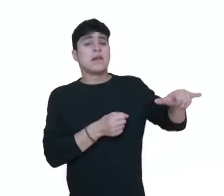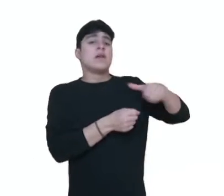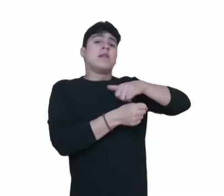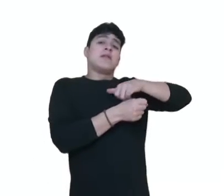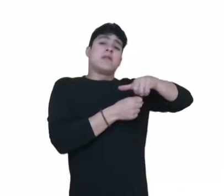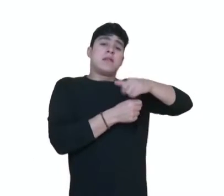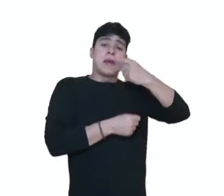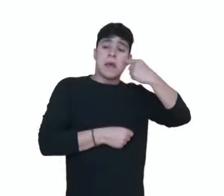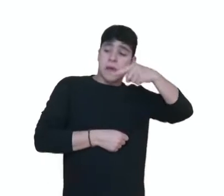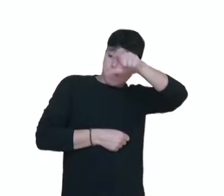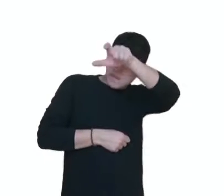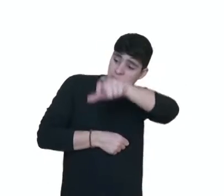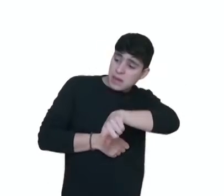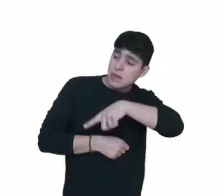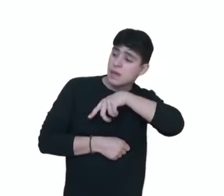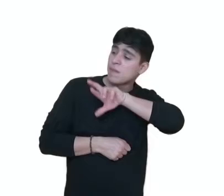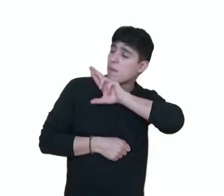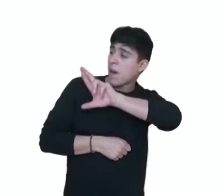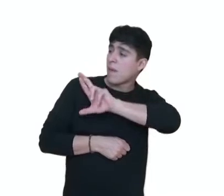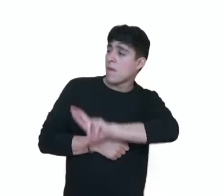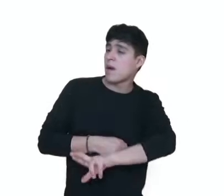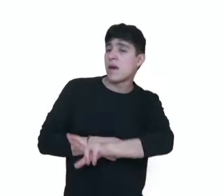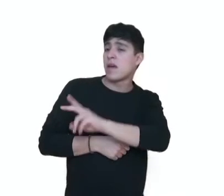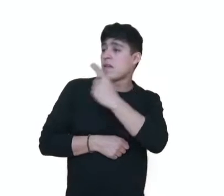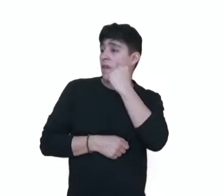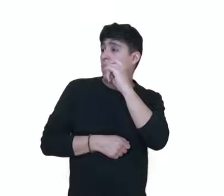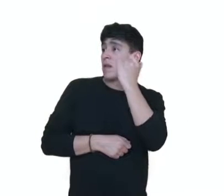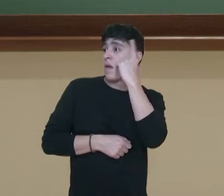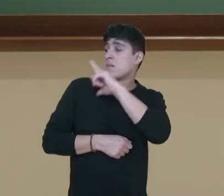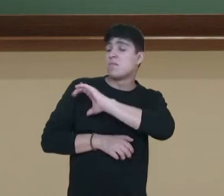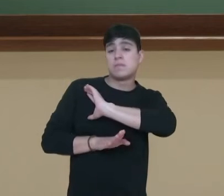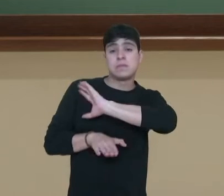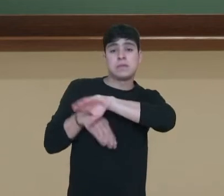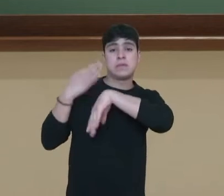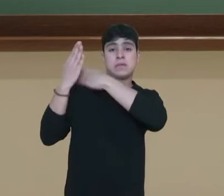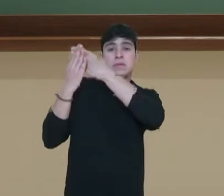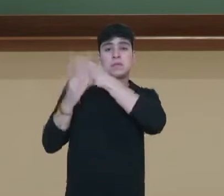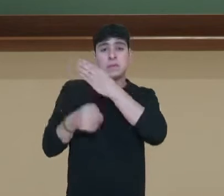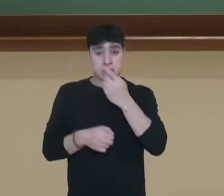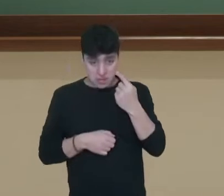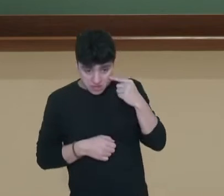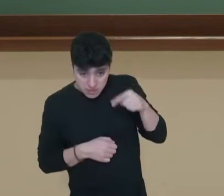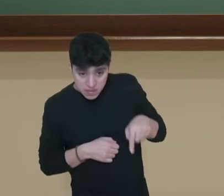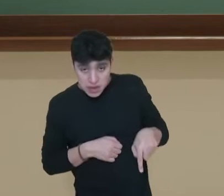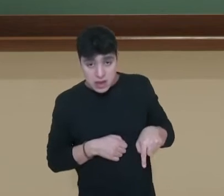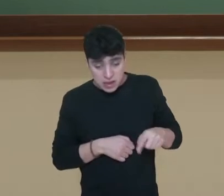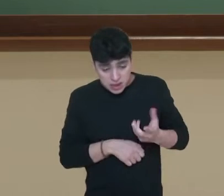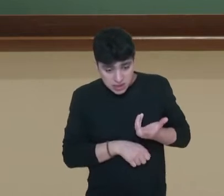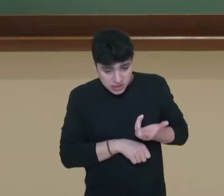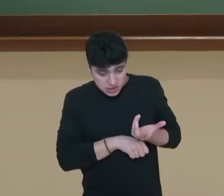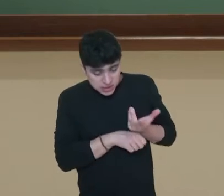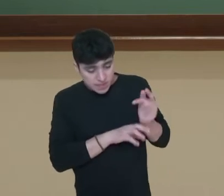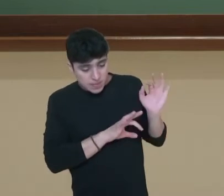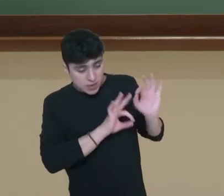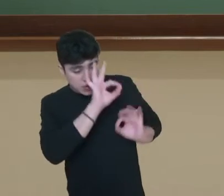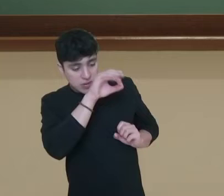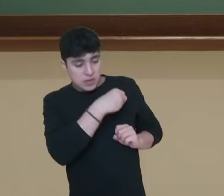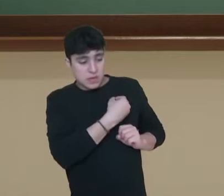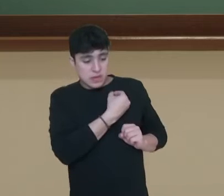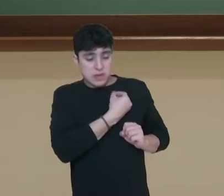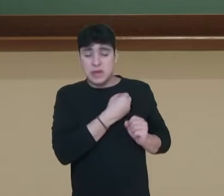medir resultados e garantir engajamento. Então, a própria disciplina de projeto de vida, ela é muito mais baseada